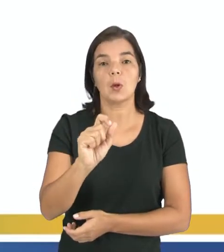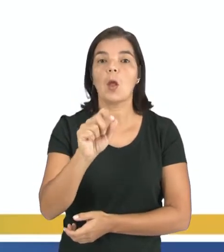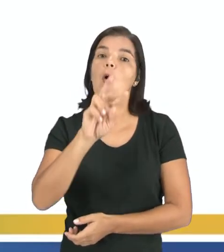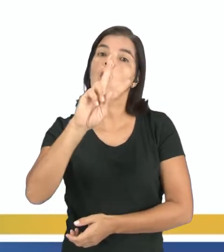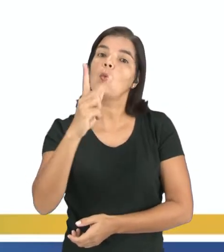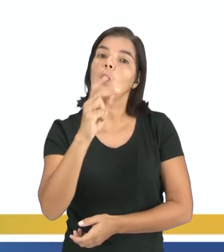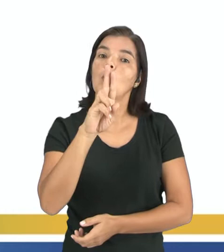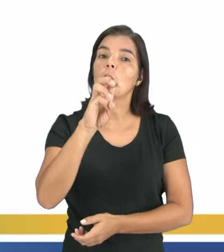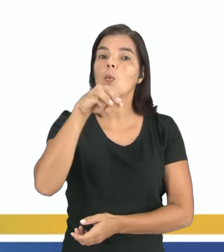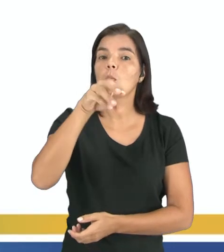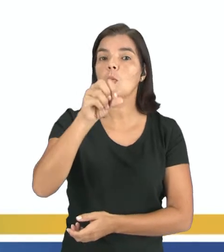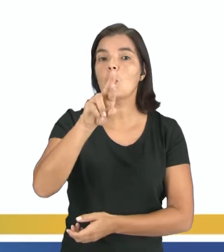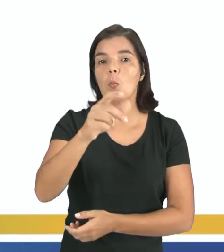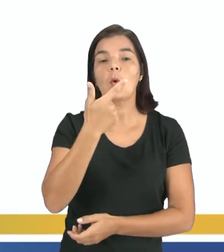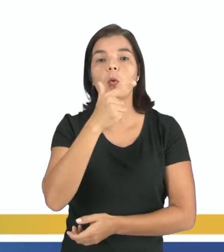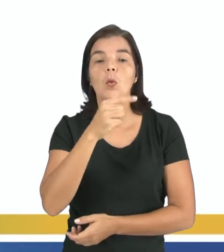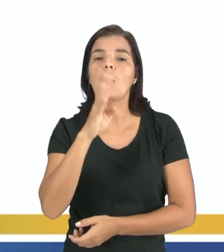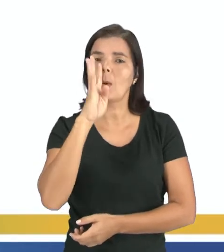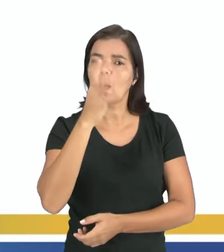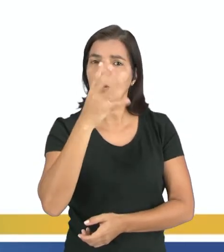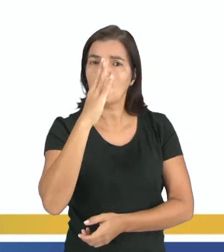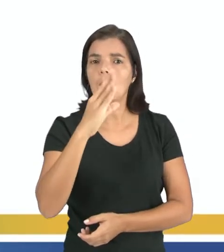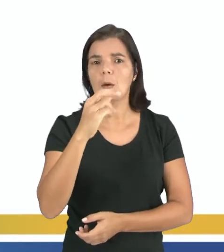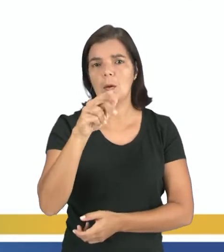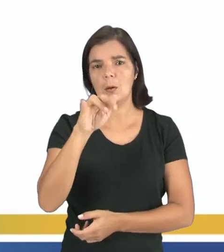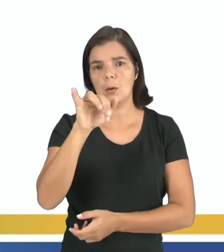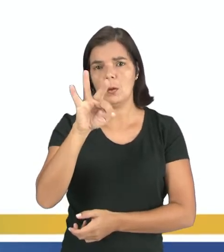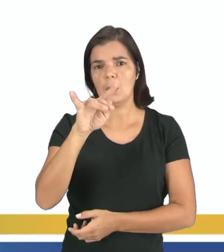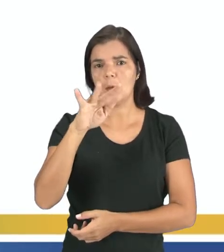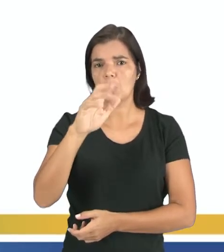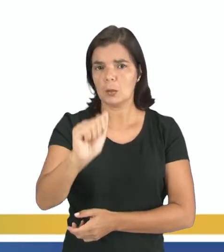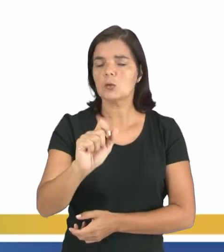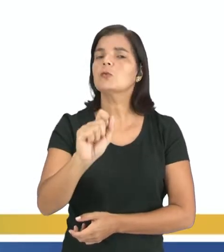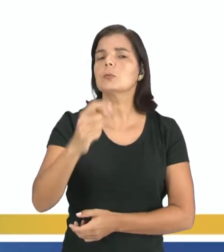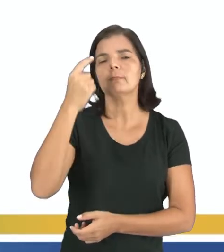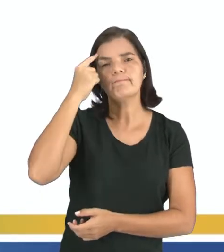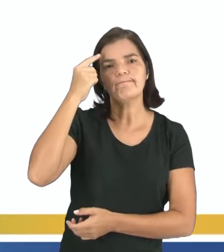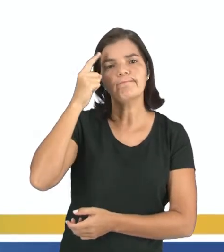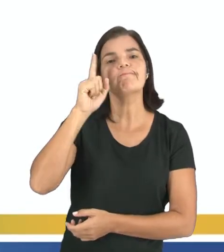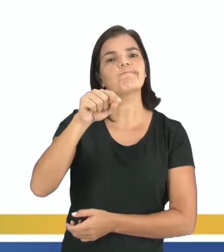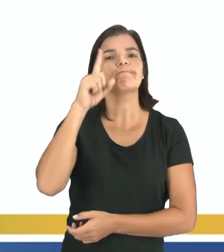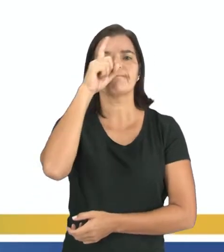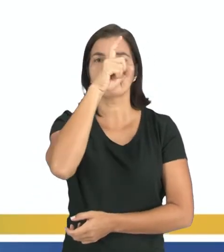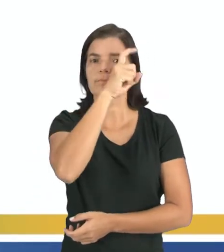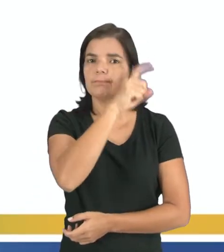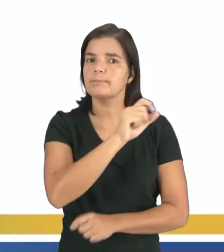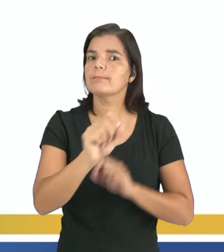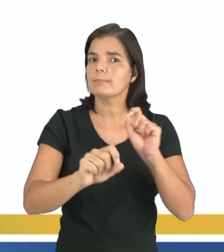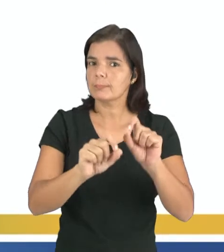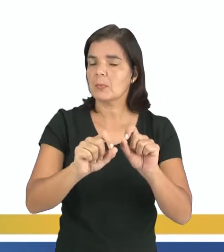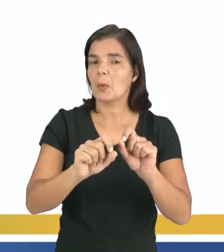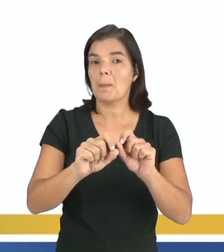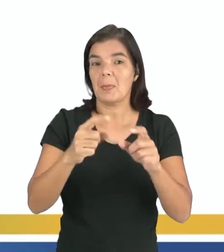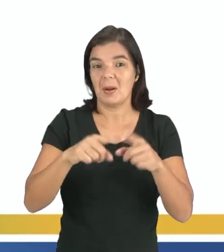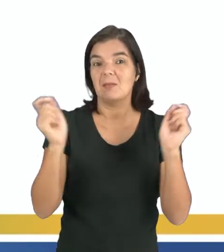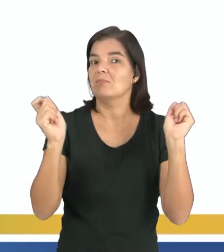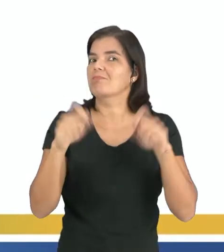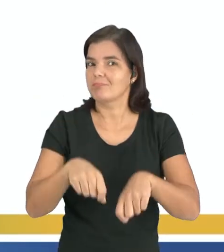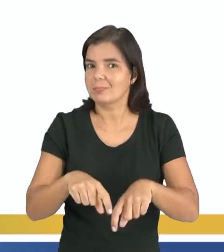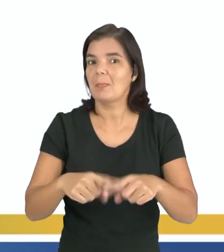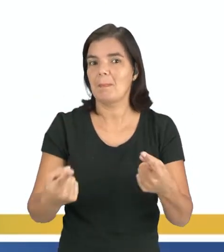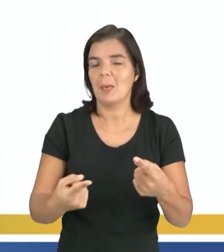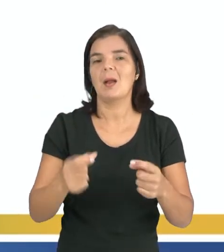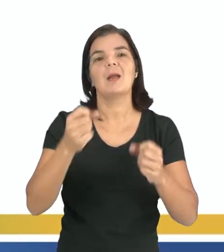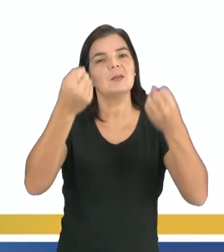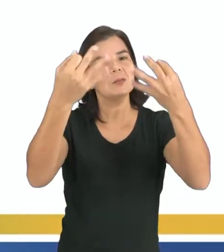humor, mas o que de fato é a crítica. Vamos pensar um pouquinho nessas definições. É muito difícil, para não dizer impossível,